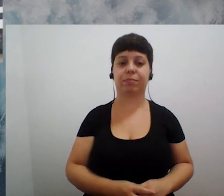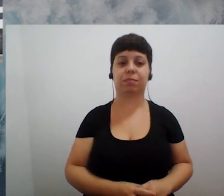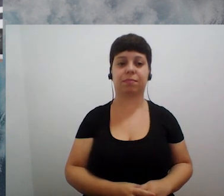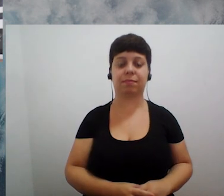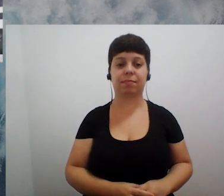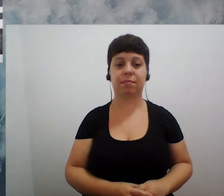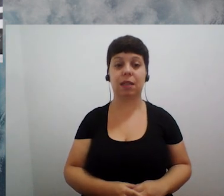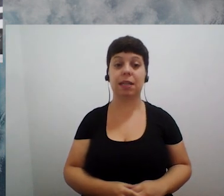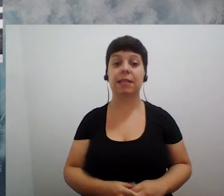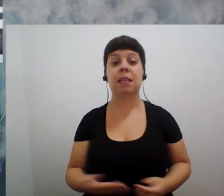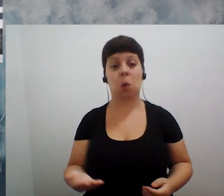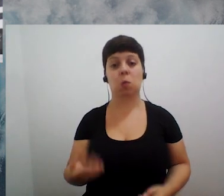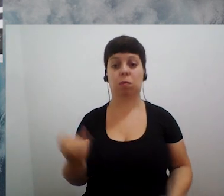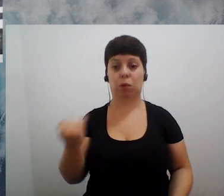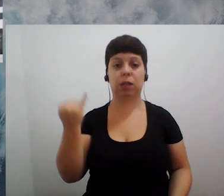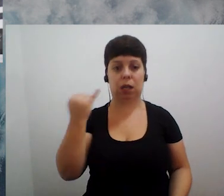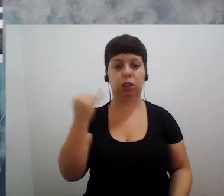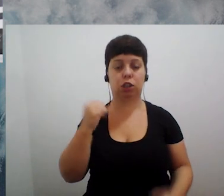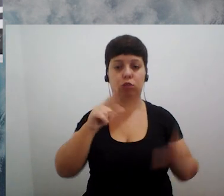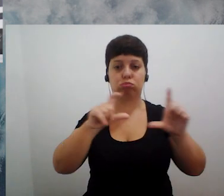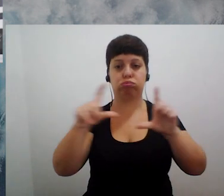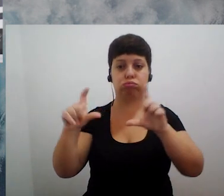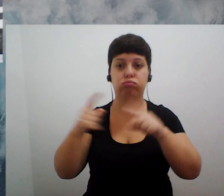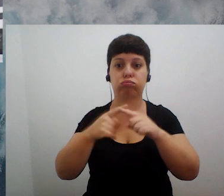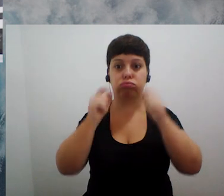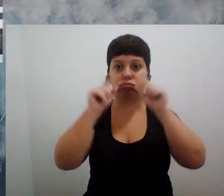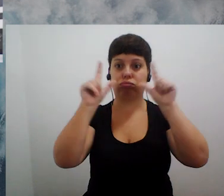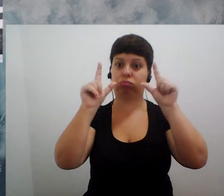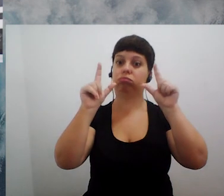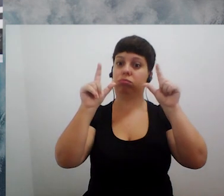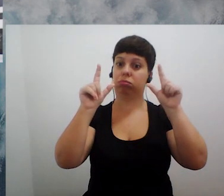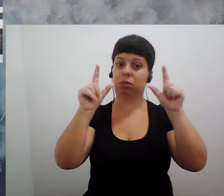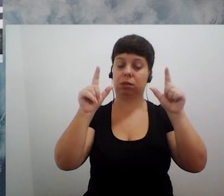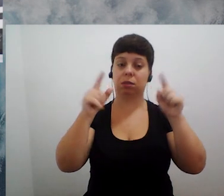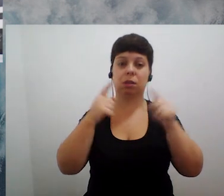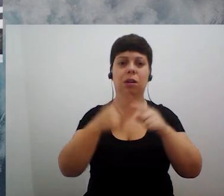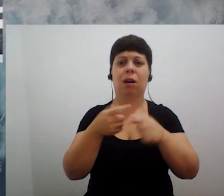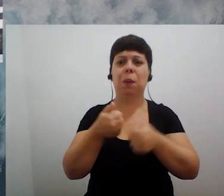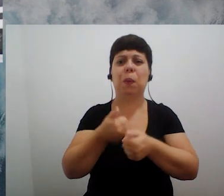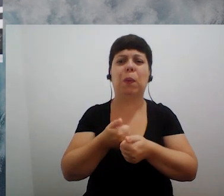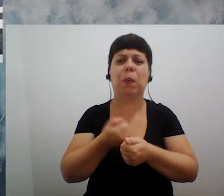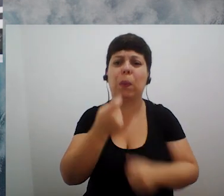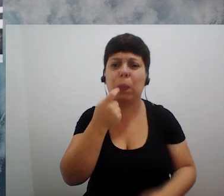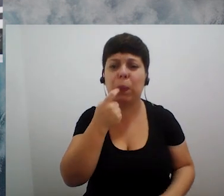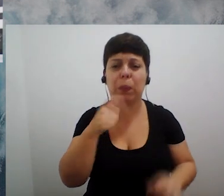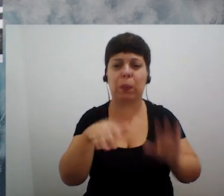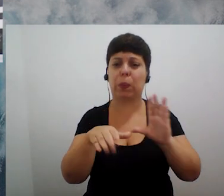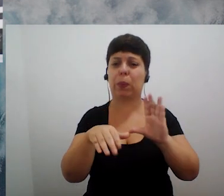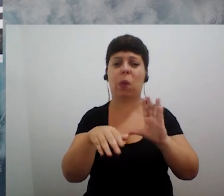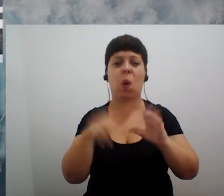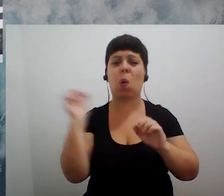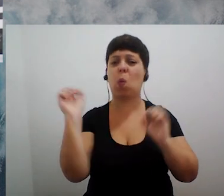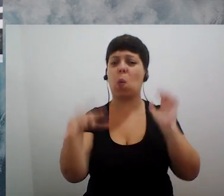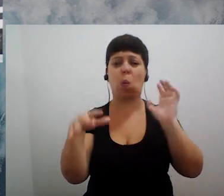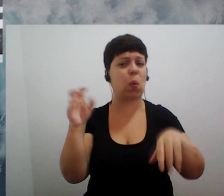É importante, né, ter esse equipamento para poder as pessoas acordarem, porque nós estamos tão perto da praia, então a gente